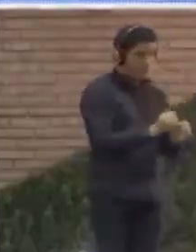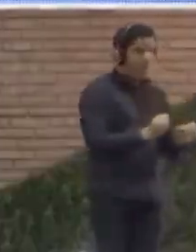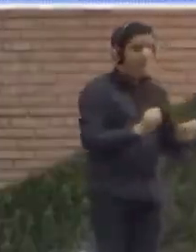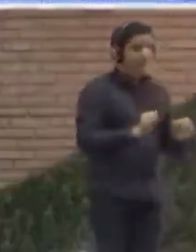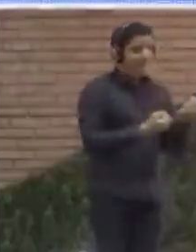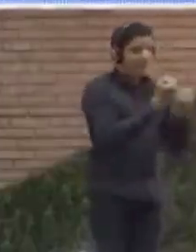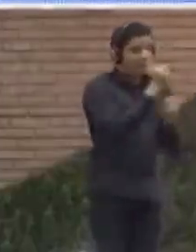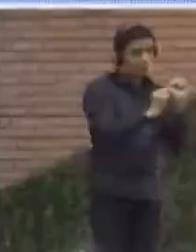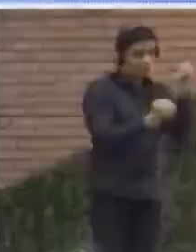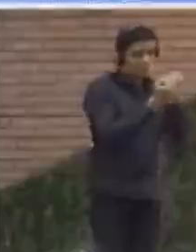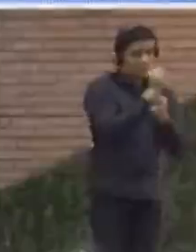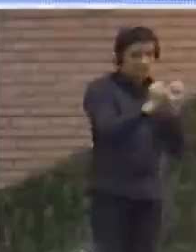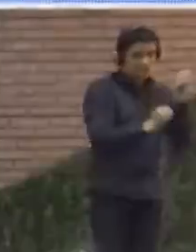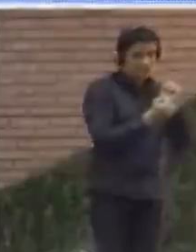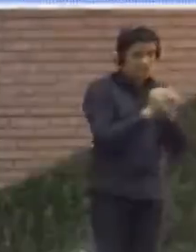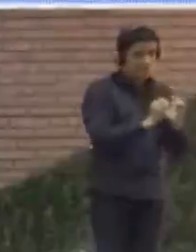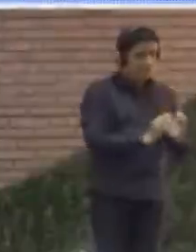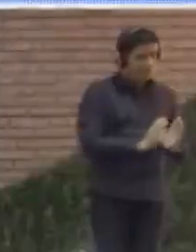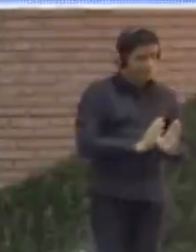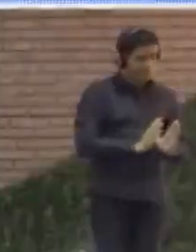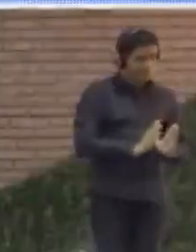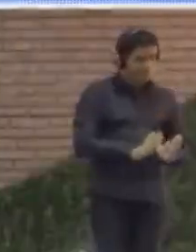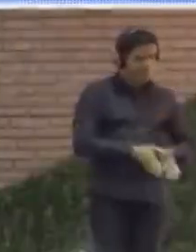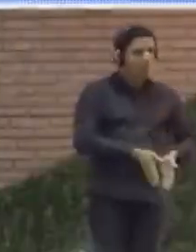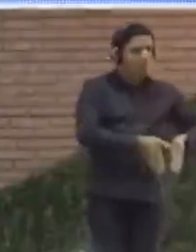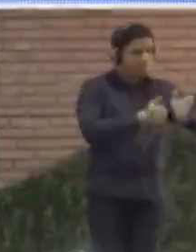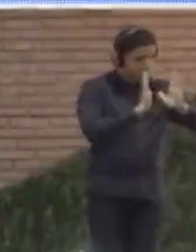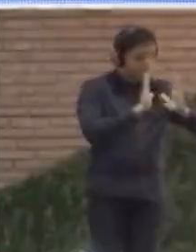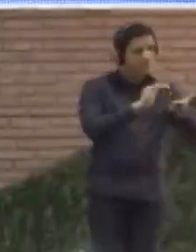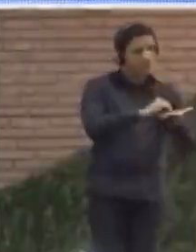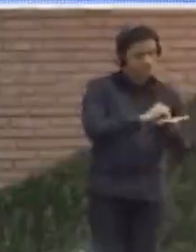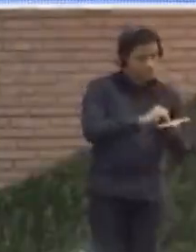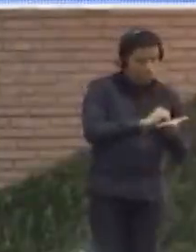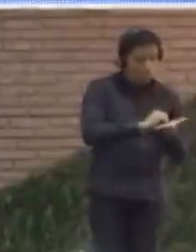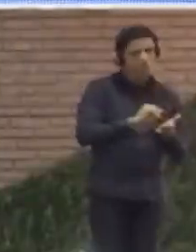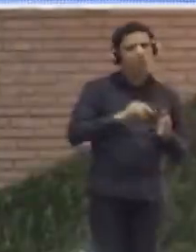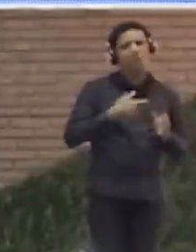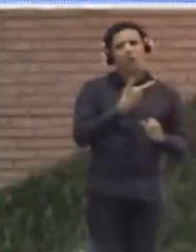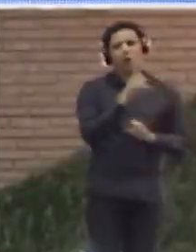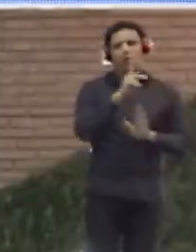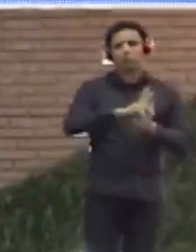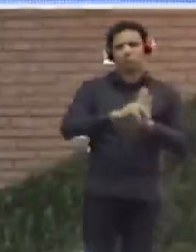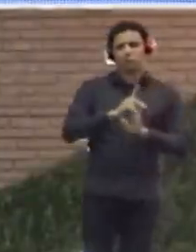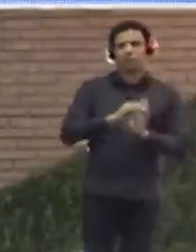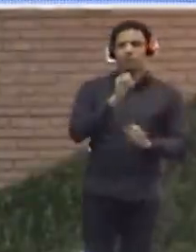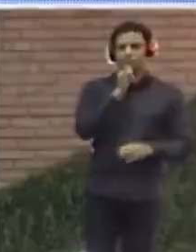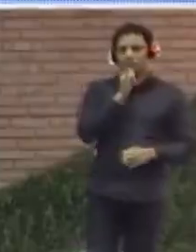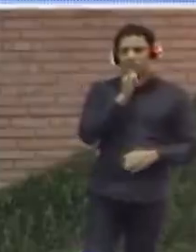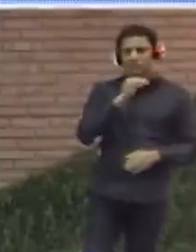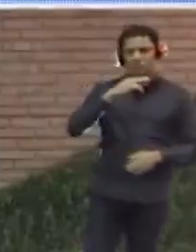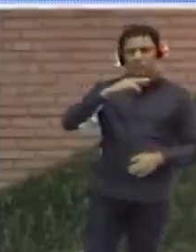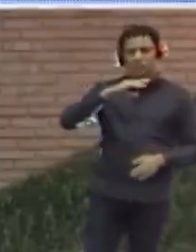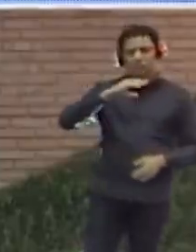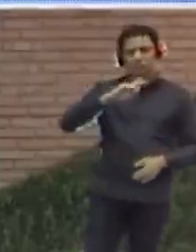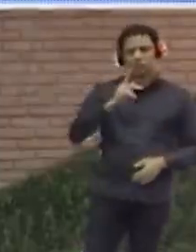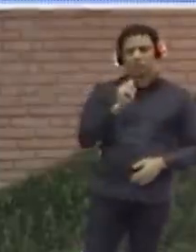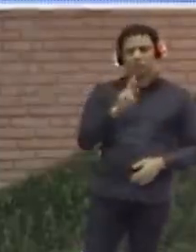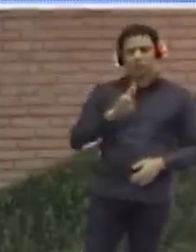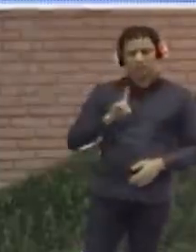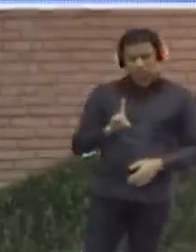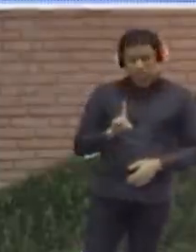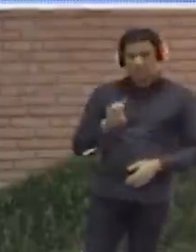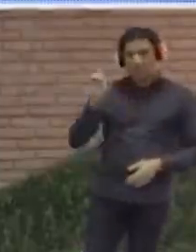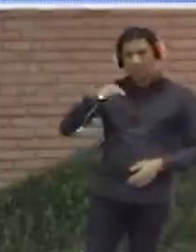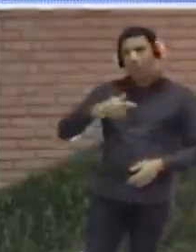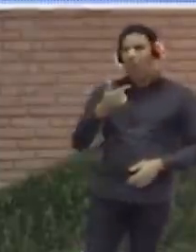industrial mesmo, edifícios de escritório e outros projetos. Por exemplo, o Shard é um dos projetos que a Macy's